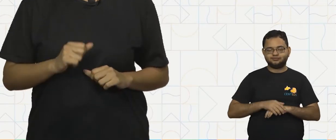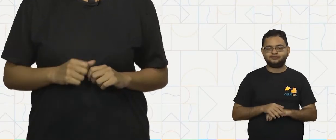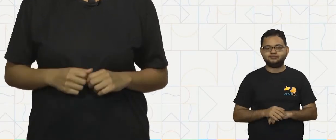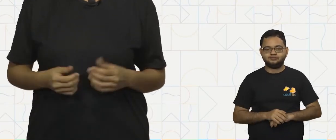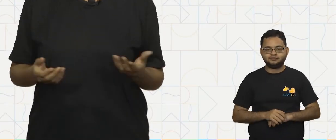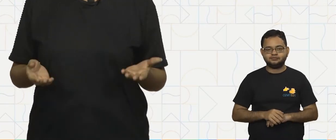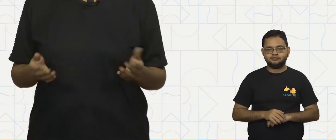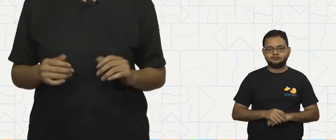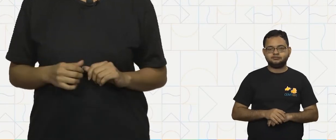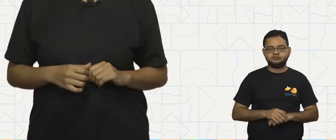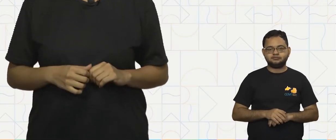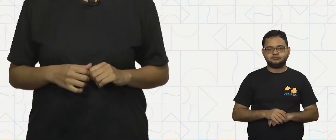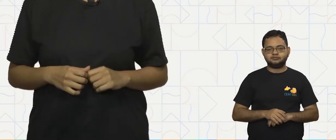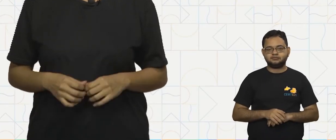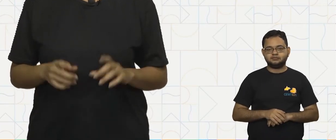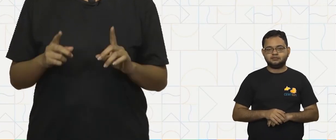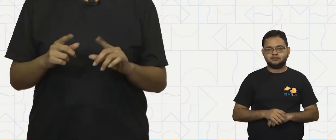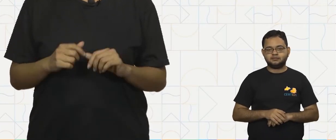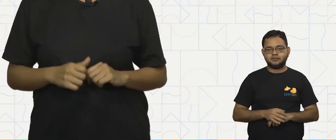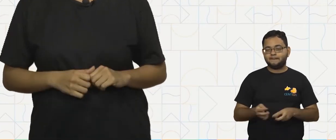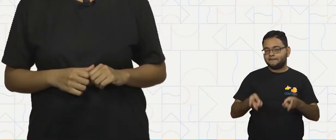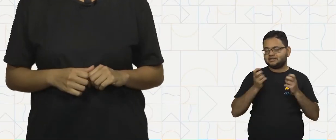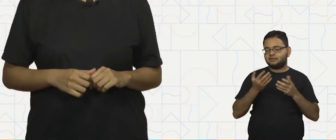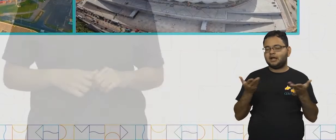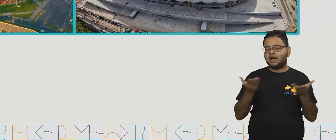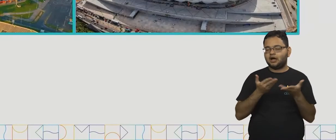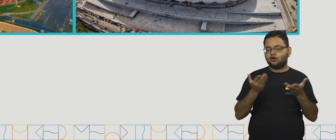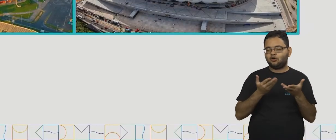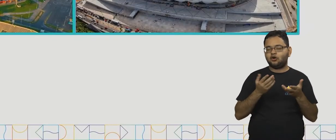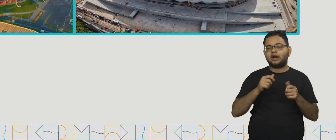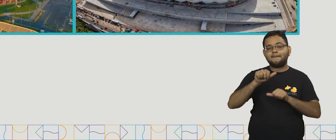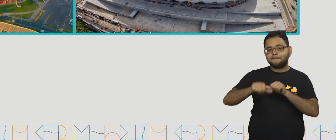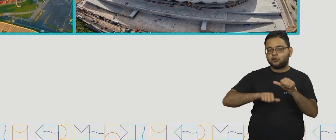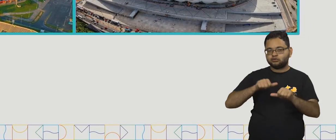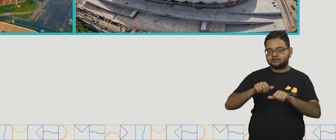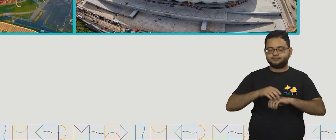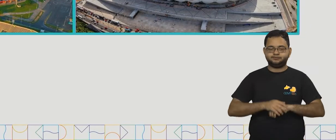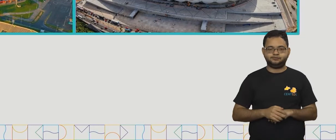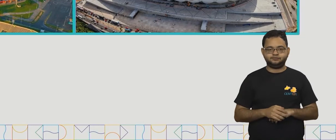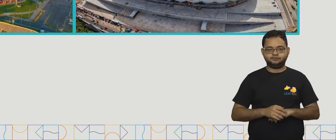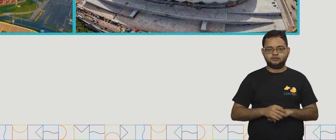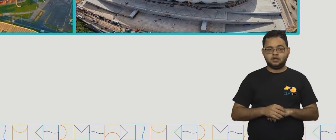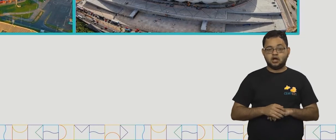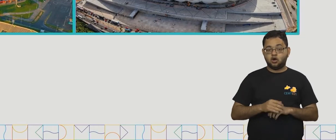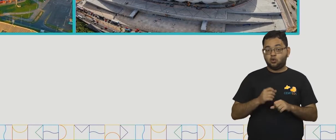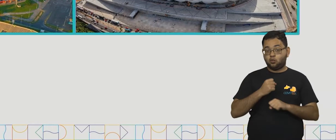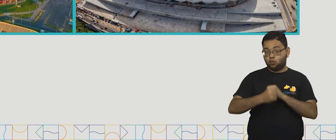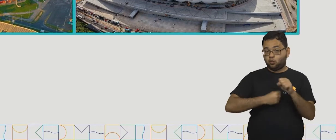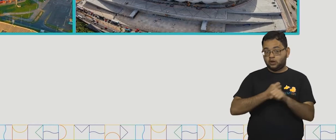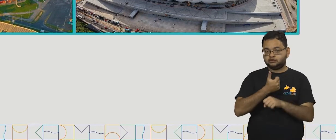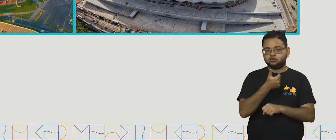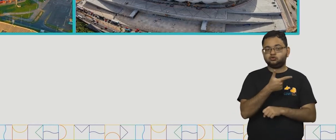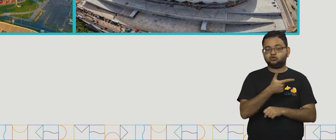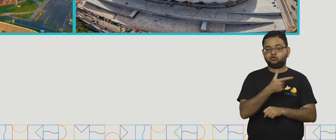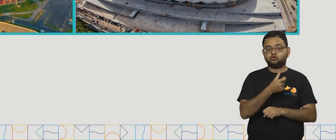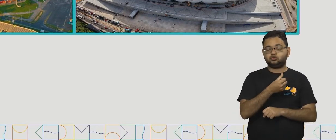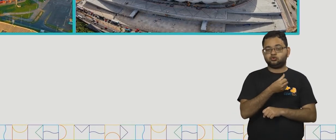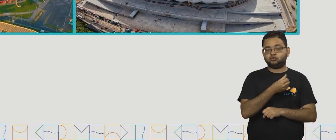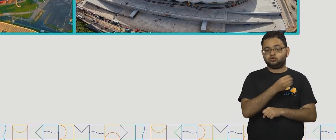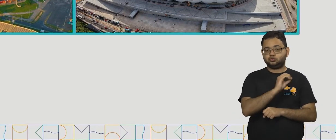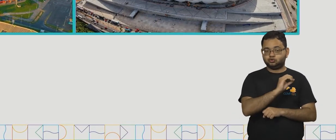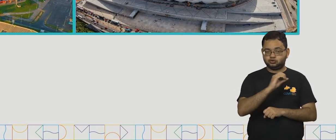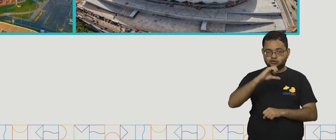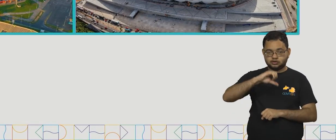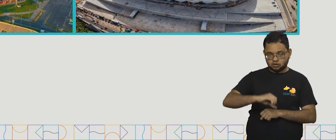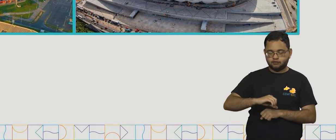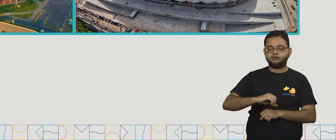Vamos visualizar uma dessas transformações mais de perto. Em 2009, Manaus foi escolhida como uma das cidades sede